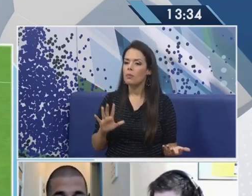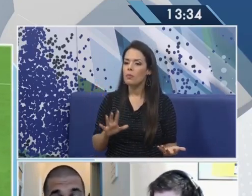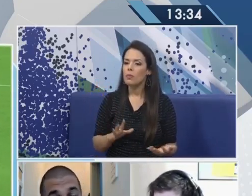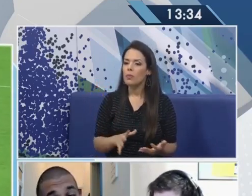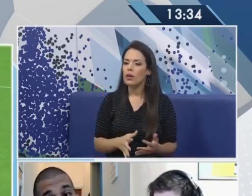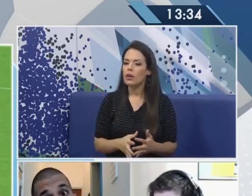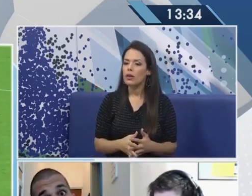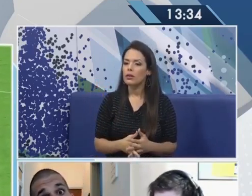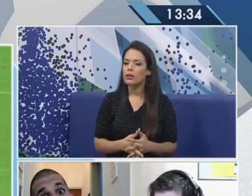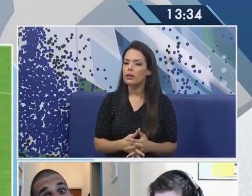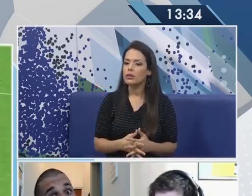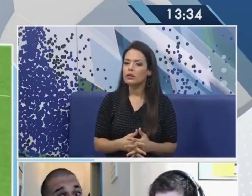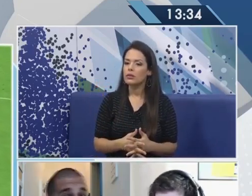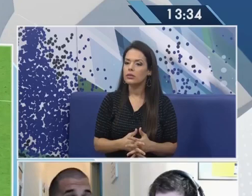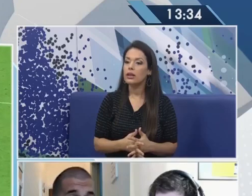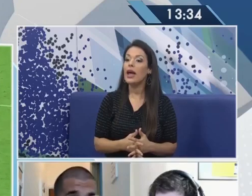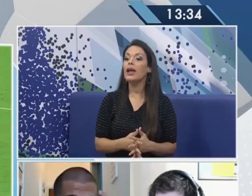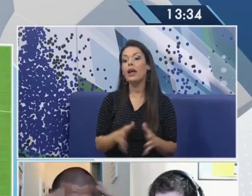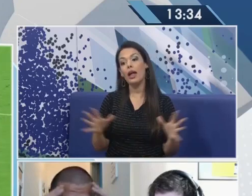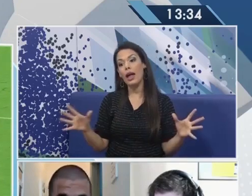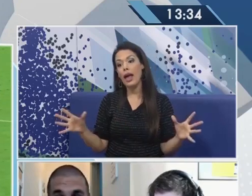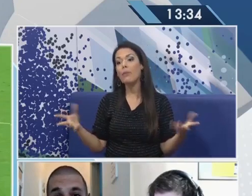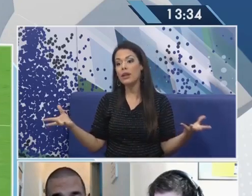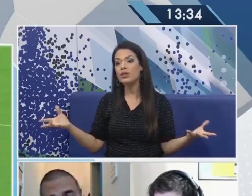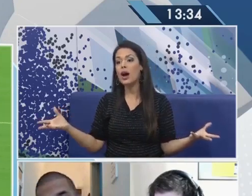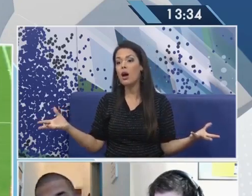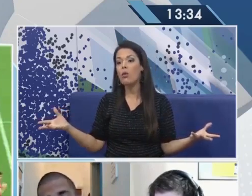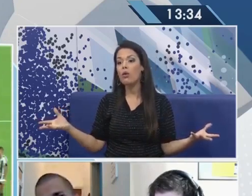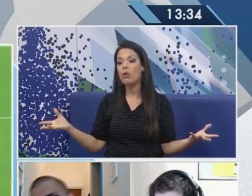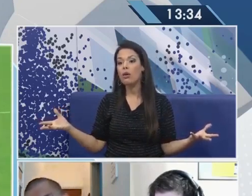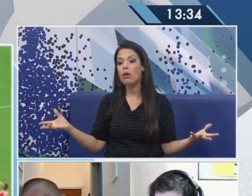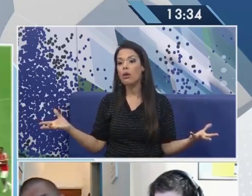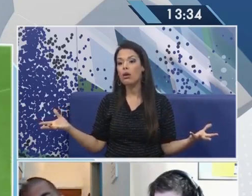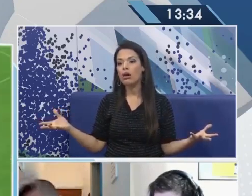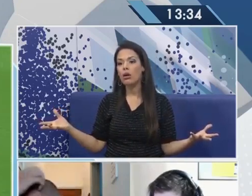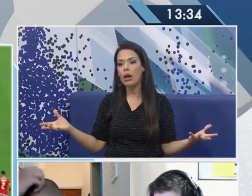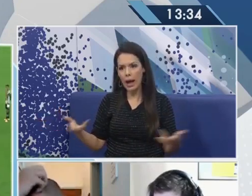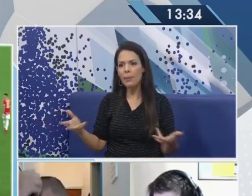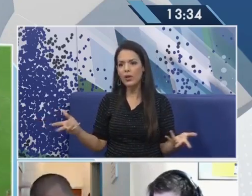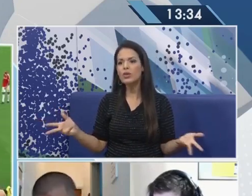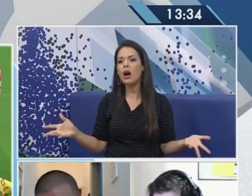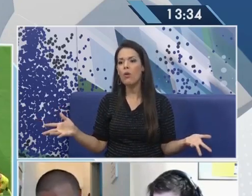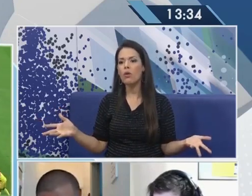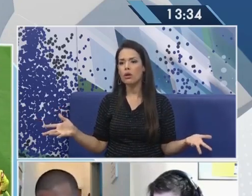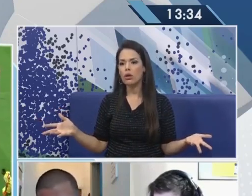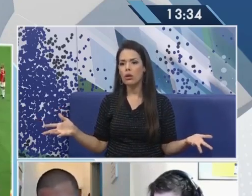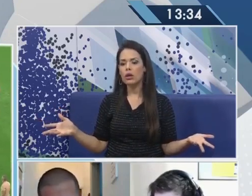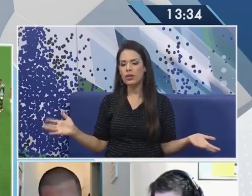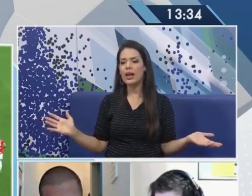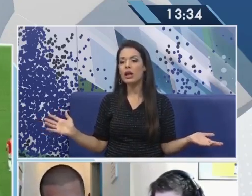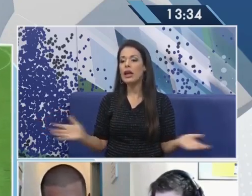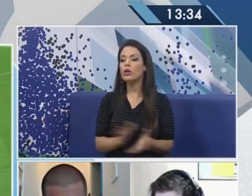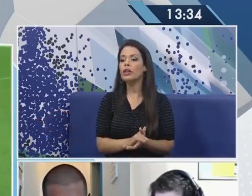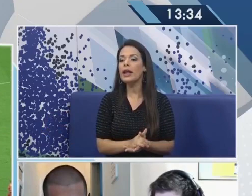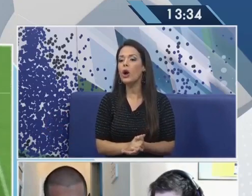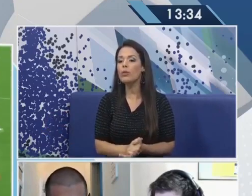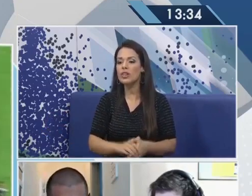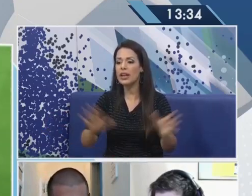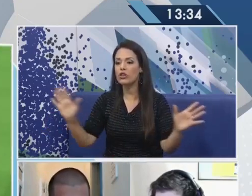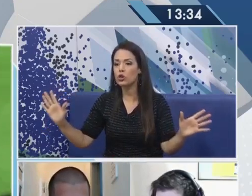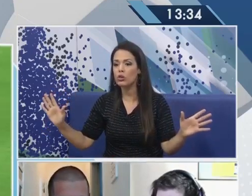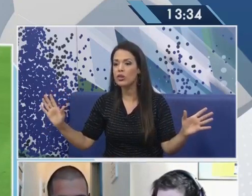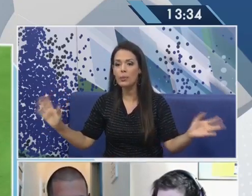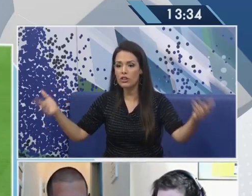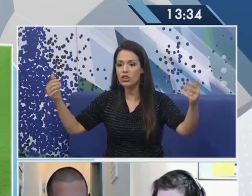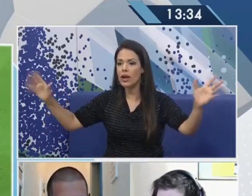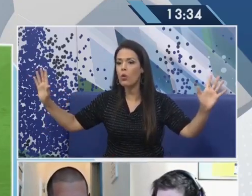Everton Ribeiro, ele não deu o pênalti pro Flamengo. Meu Deus, e é... agora? Como é que faz? É a pressão. E Botafogo, ah, não, Botafogo. É a mesma coisa. É a pressão. Exatamente isso. Exato. Cara. E não tem nem como dizer